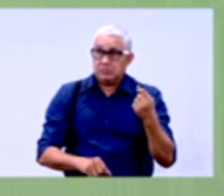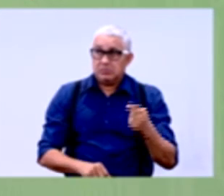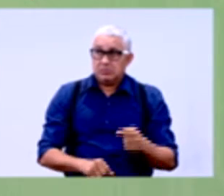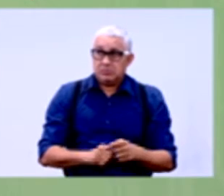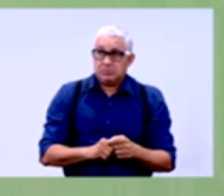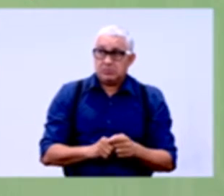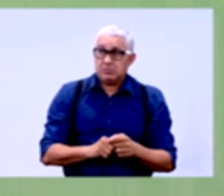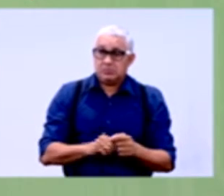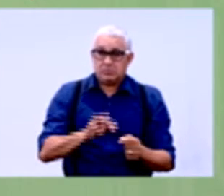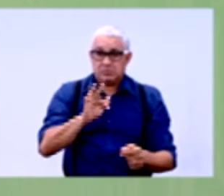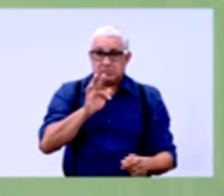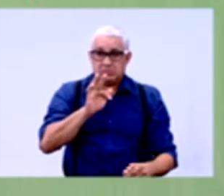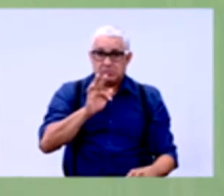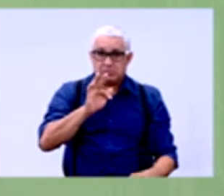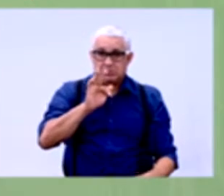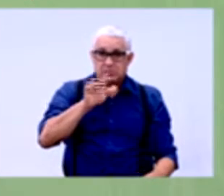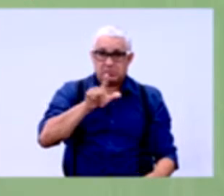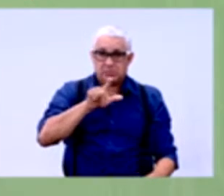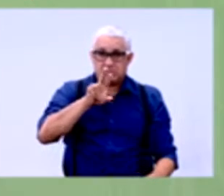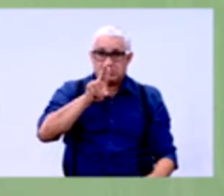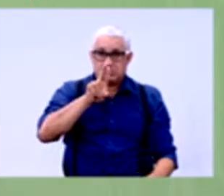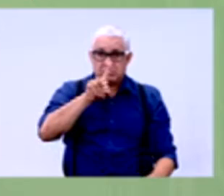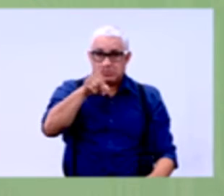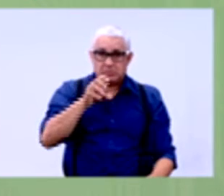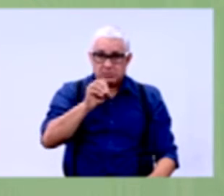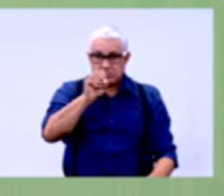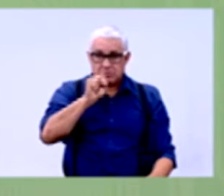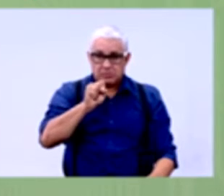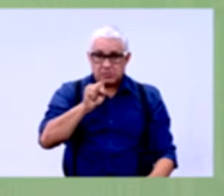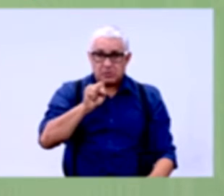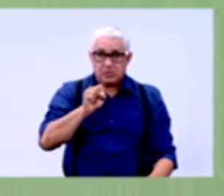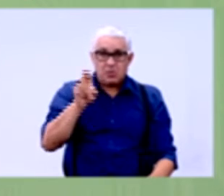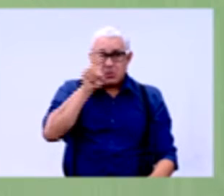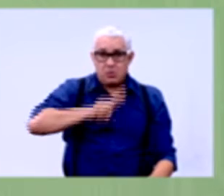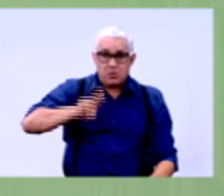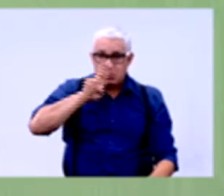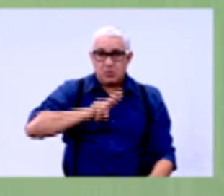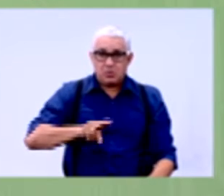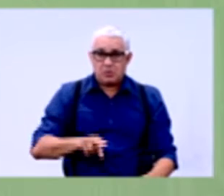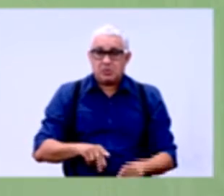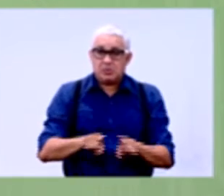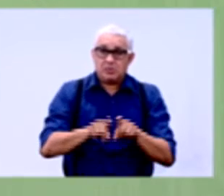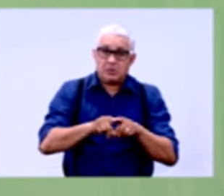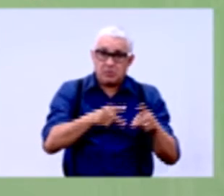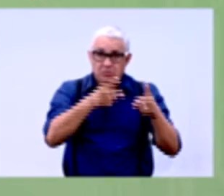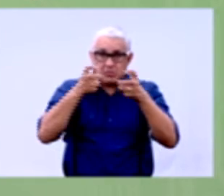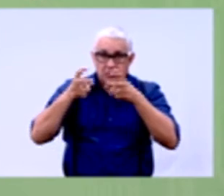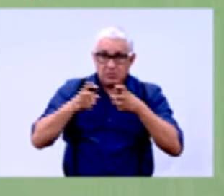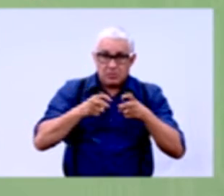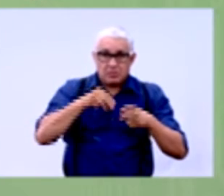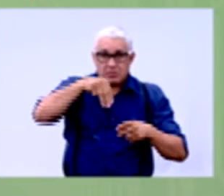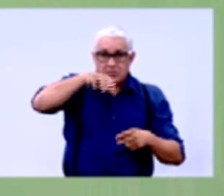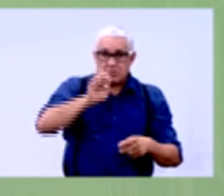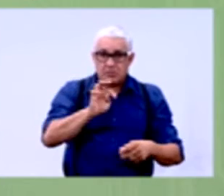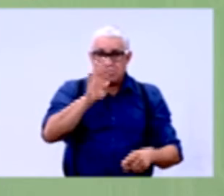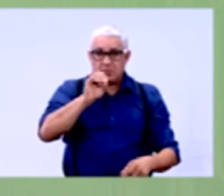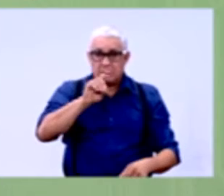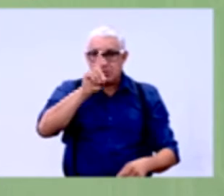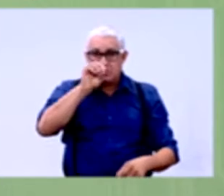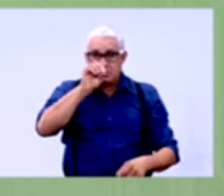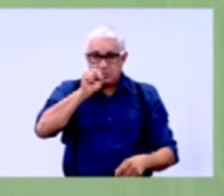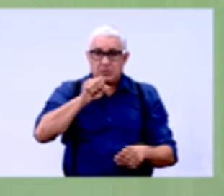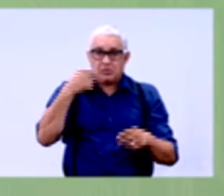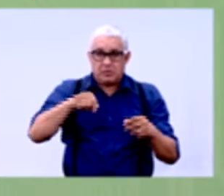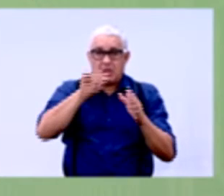os fluxos dos casos de uso expandidos e identificar os métodos que deverão ser